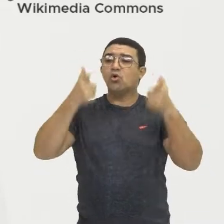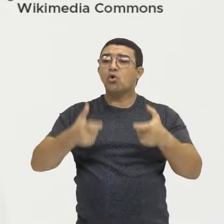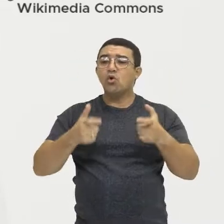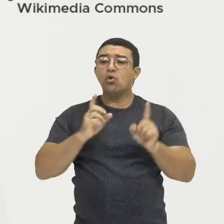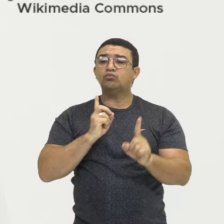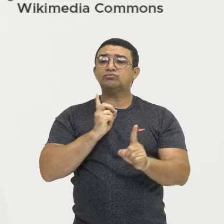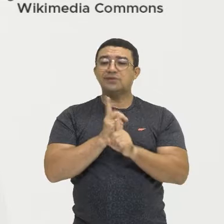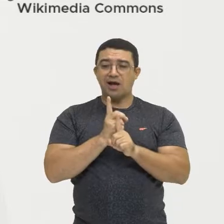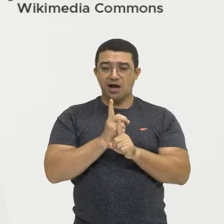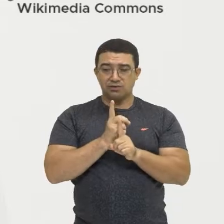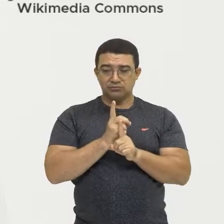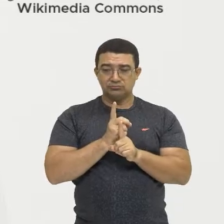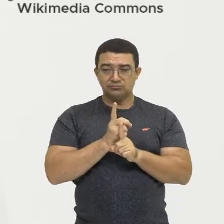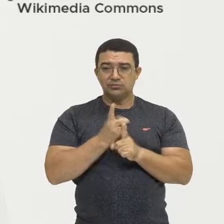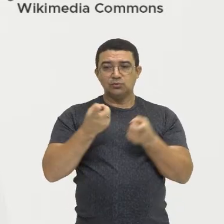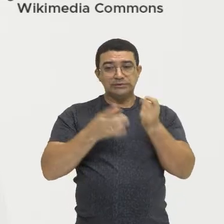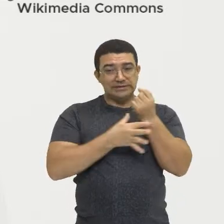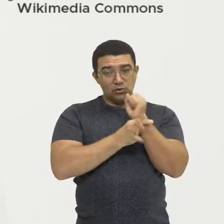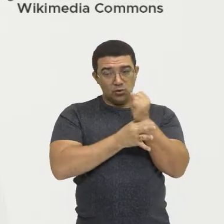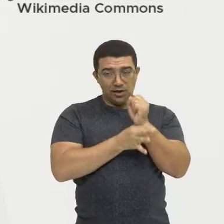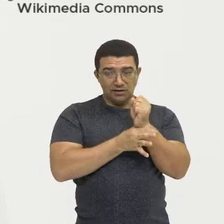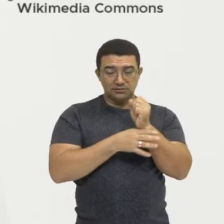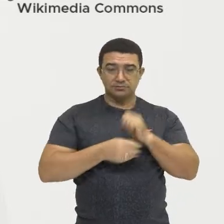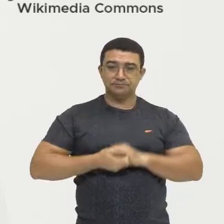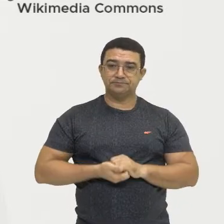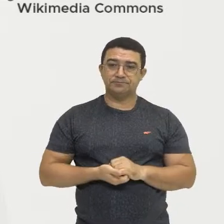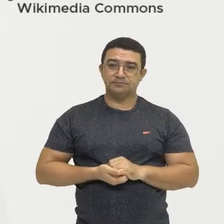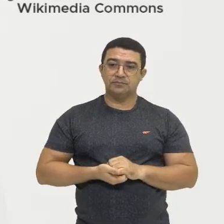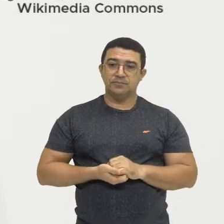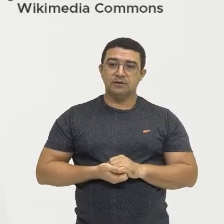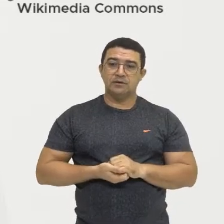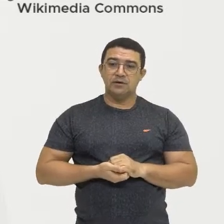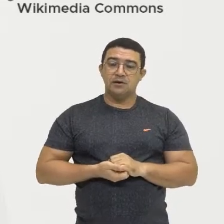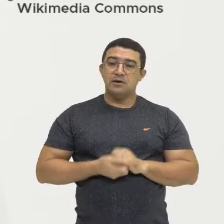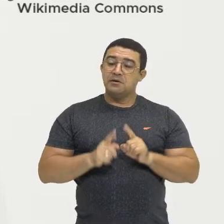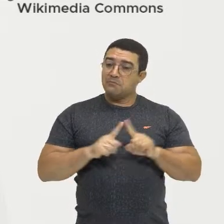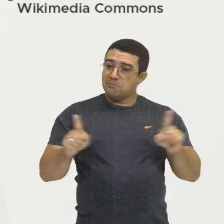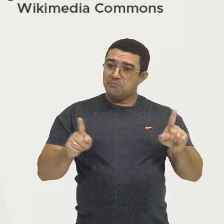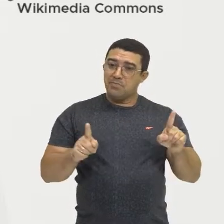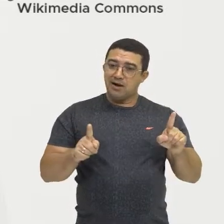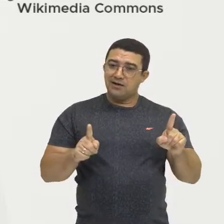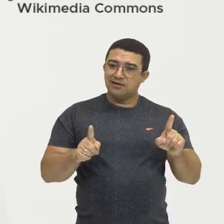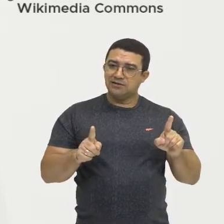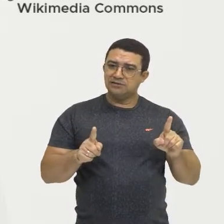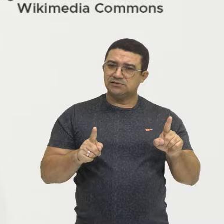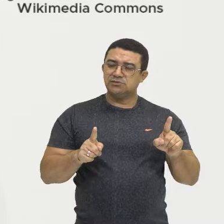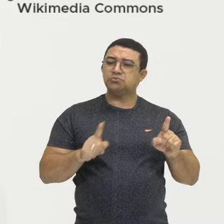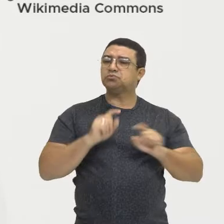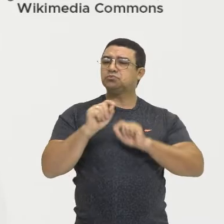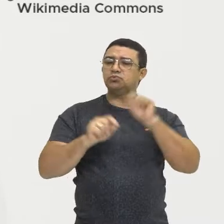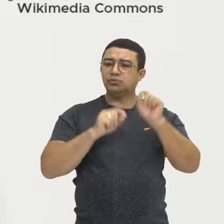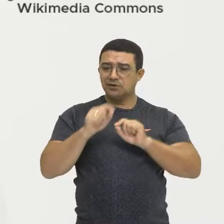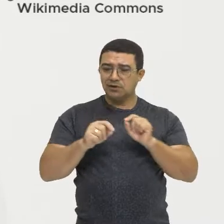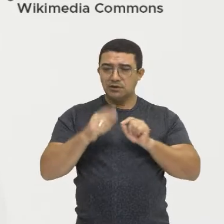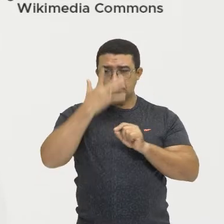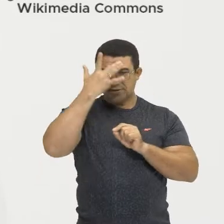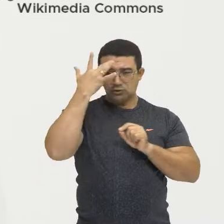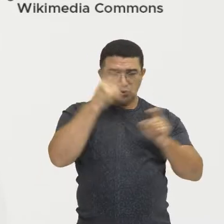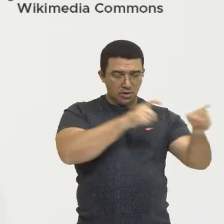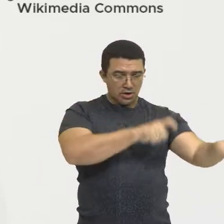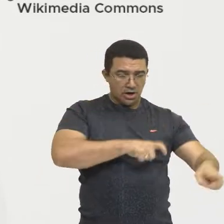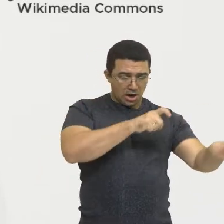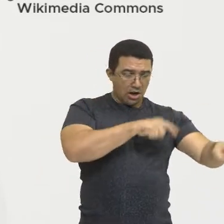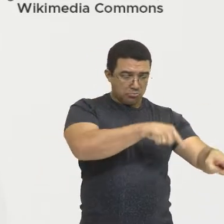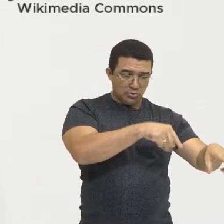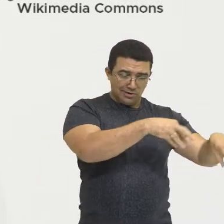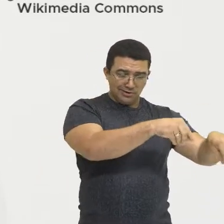A segurança, o abrigo onde eles poderiam ficar. Mas isso tinha um preço. Eles trocavam, então, essa segurança,